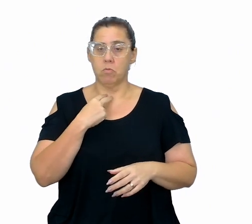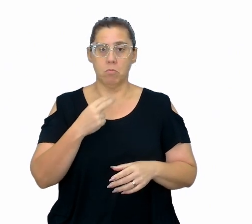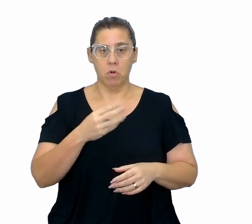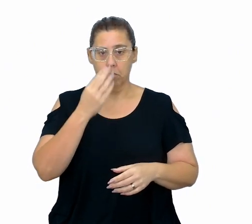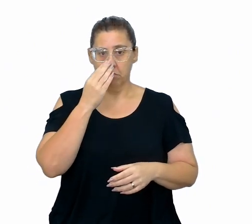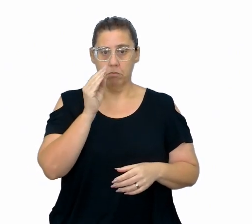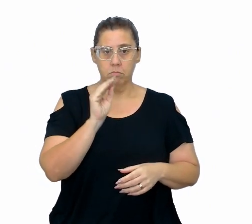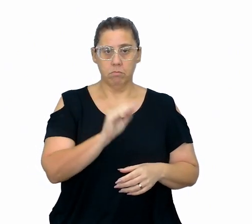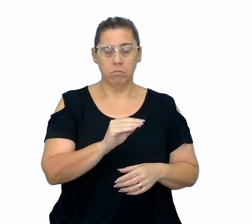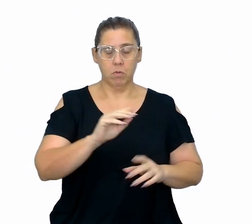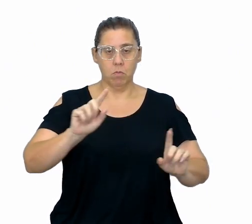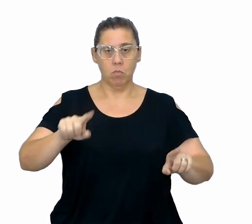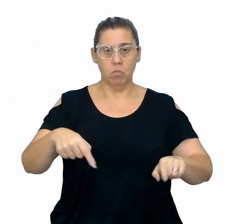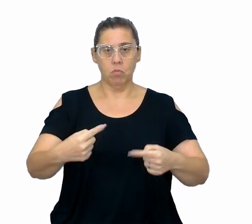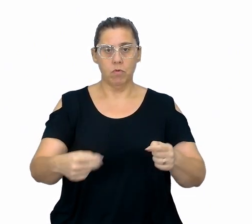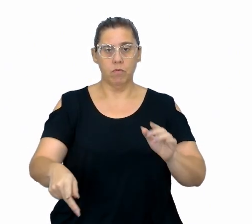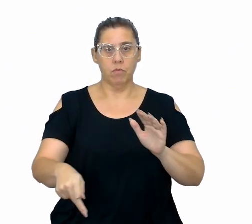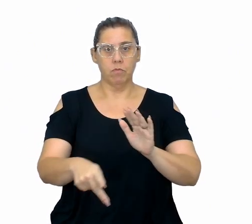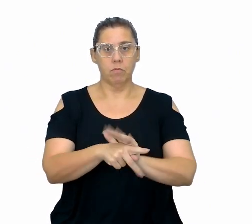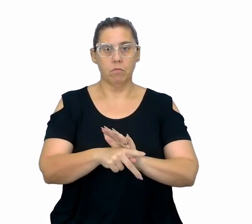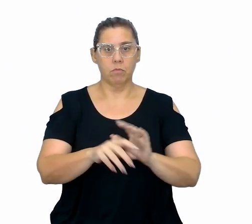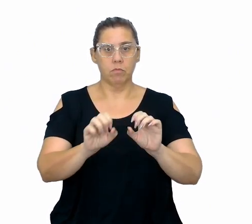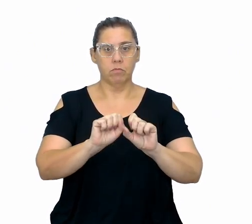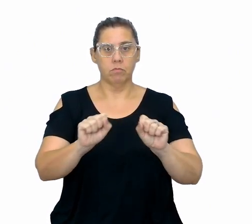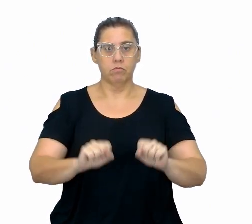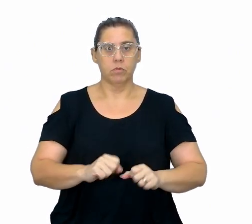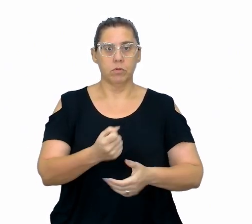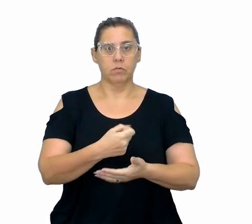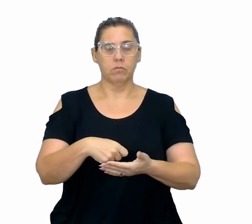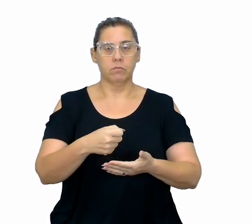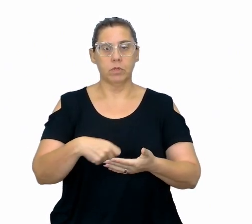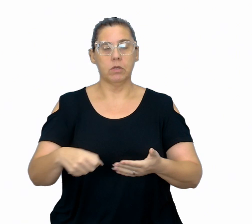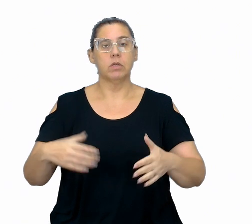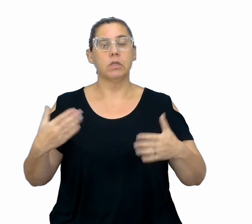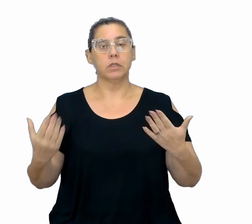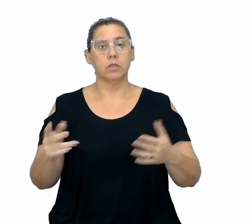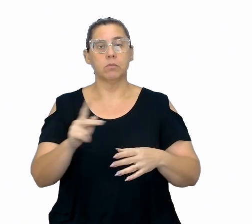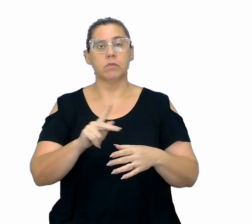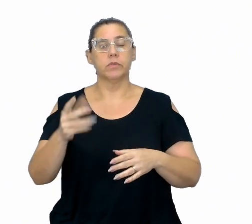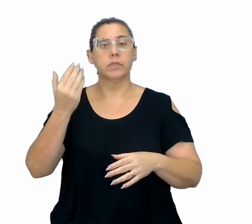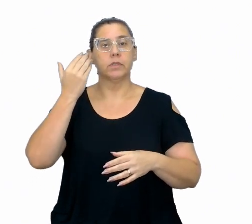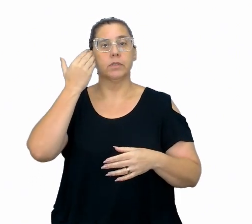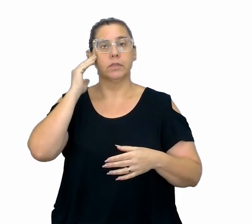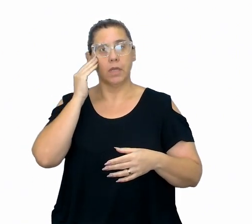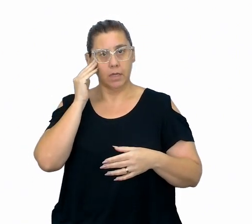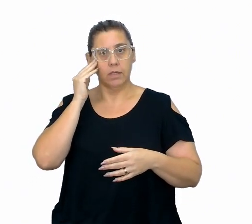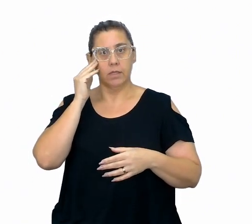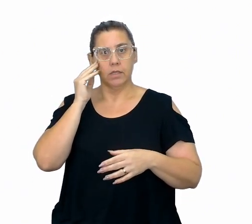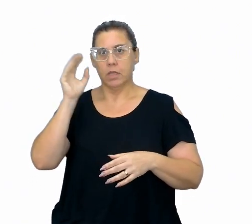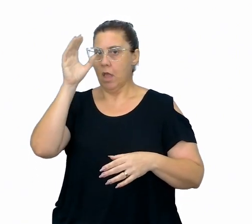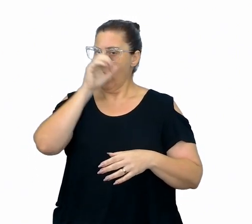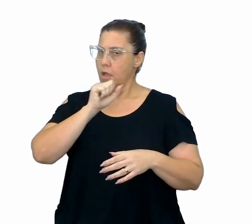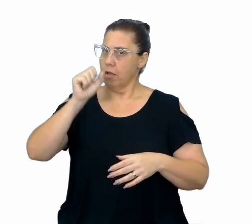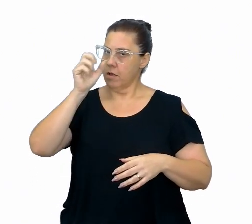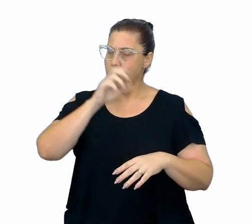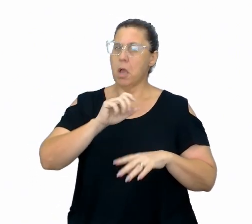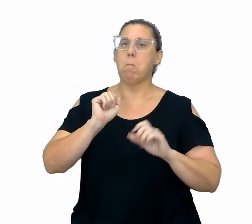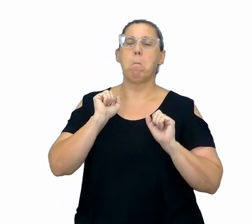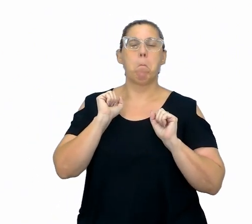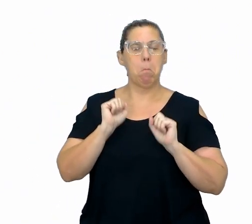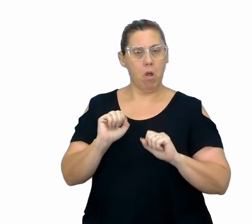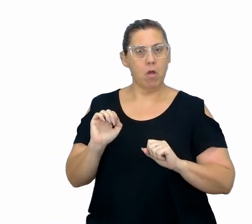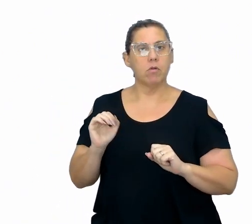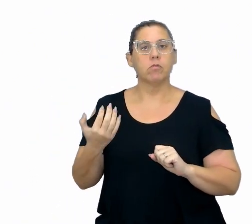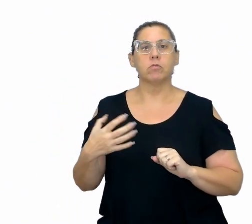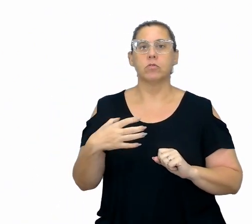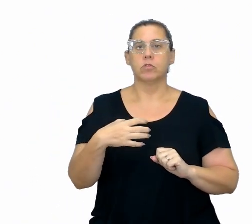os desafios relativos à apropriação do sistema de escrita. Por isso, professores, compreenda que essas aprendizagens podem acontecer